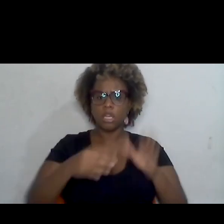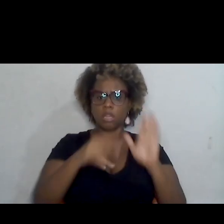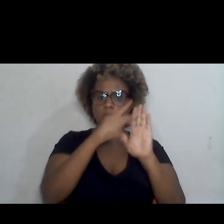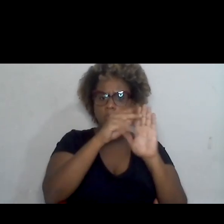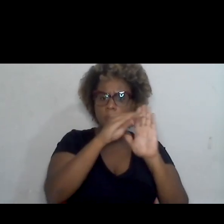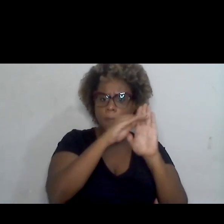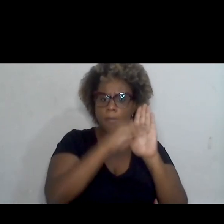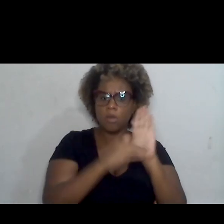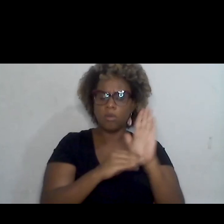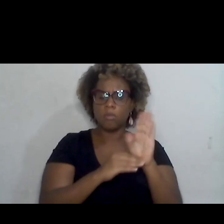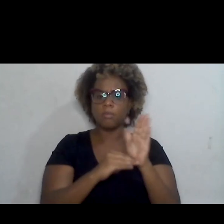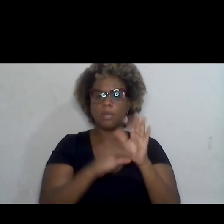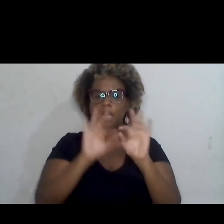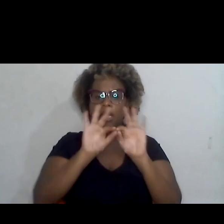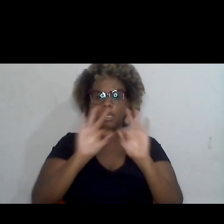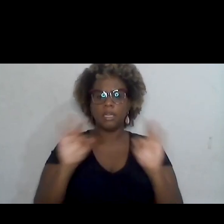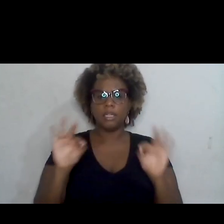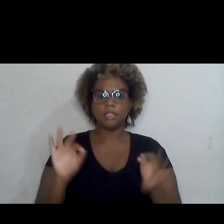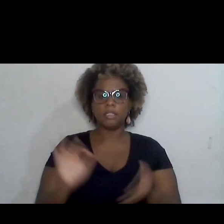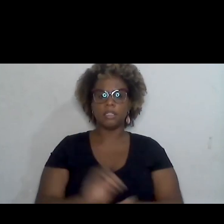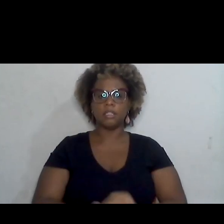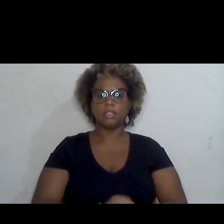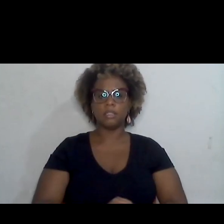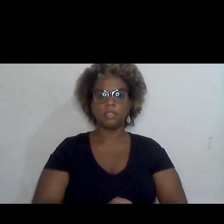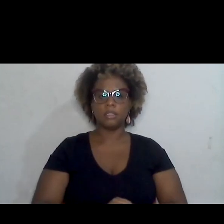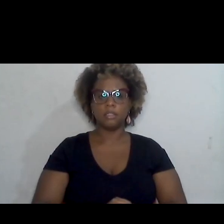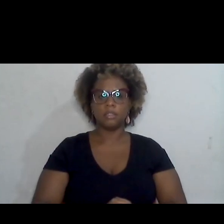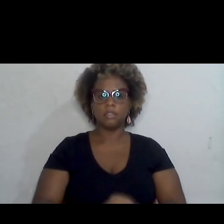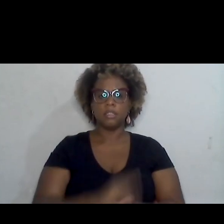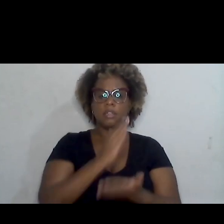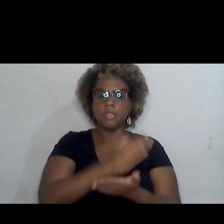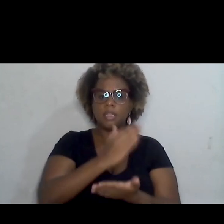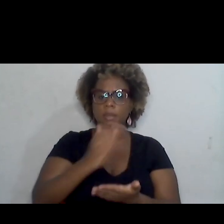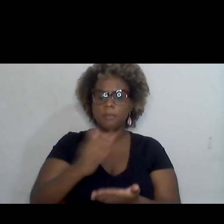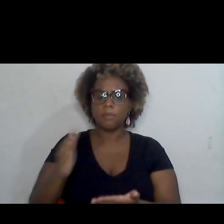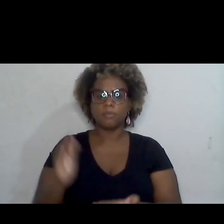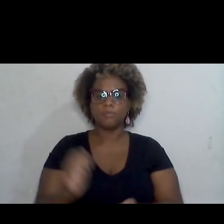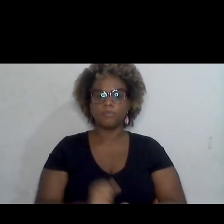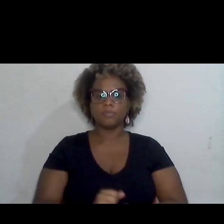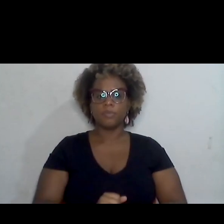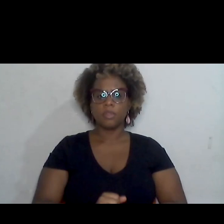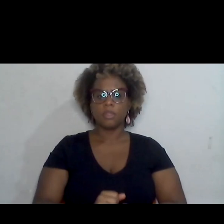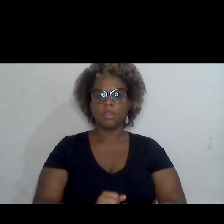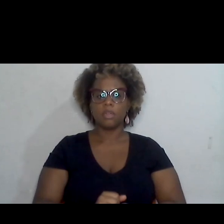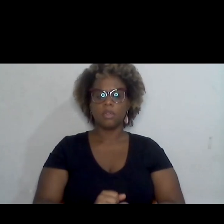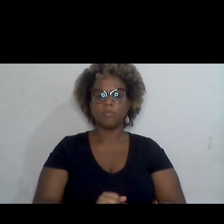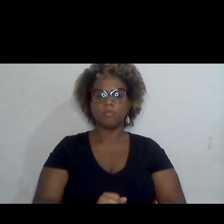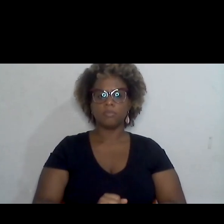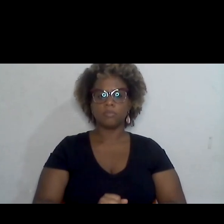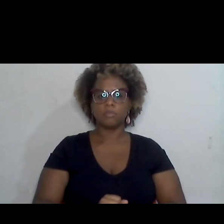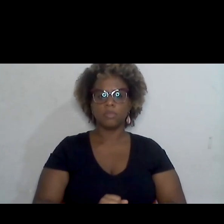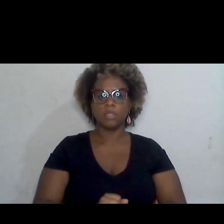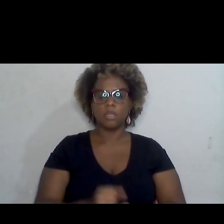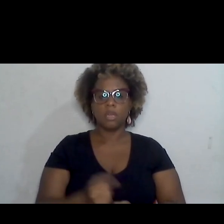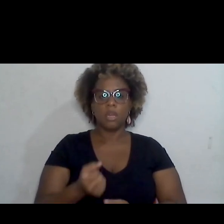tempo. O coordenador, como todos os coordenadores das áreas, tem autonomia e vocês podem sair daqui com o WhatsApp, com o e-mail dele, para se reunir quando